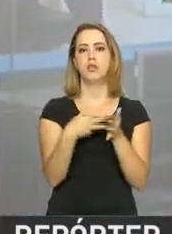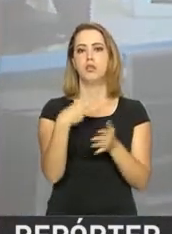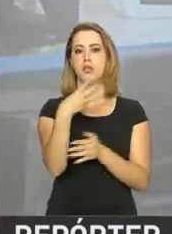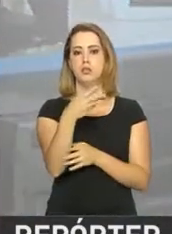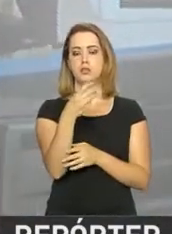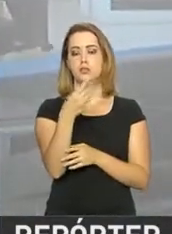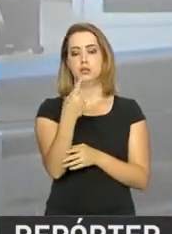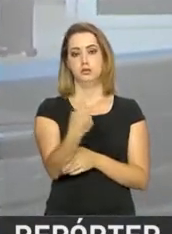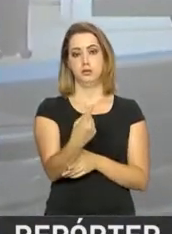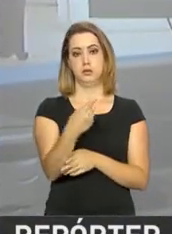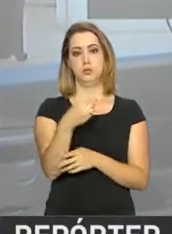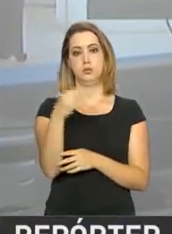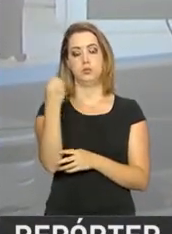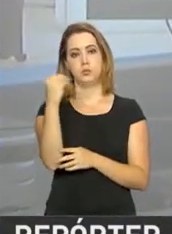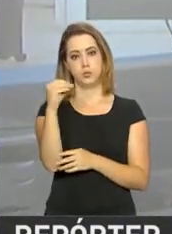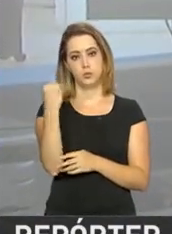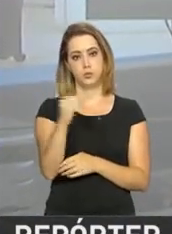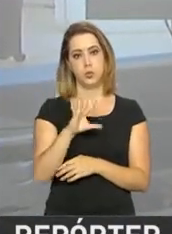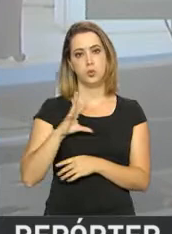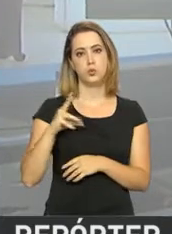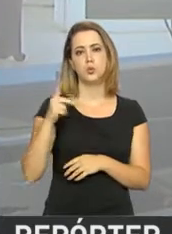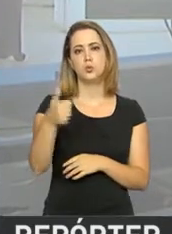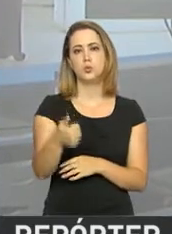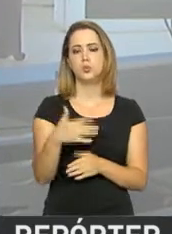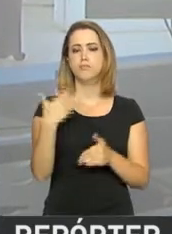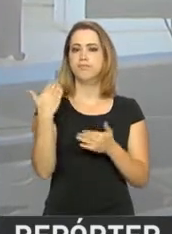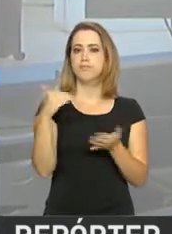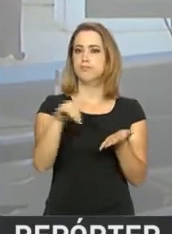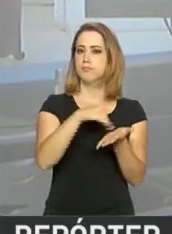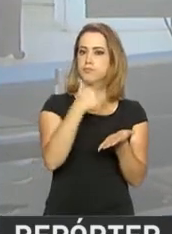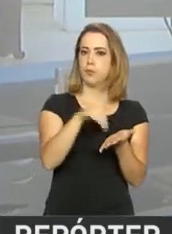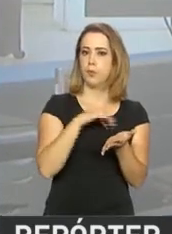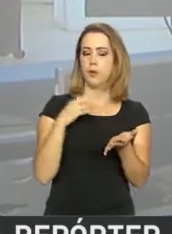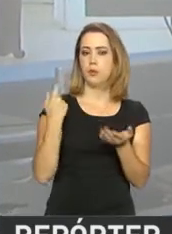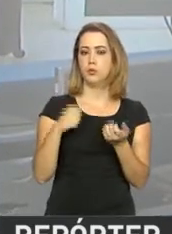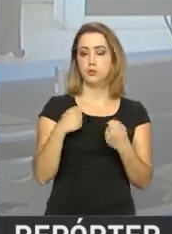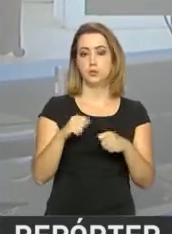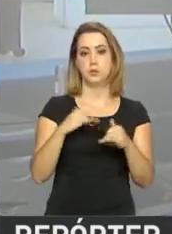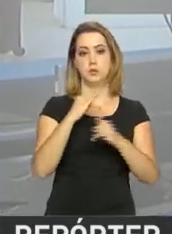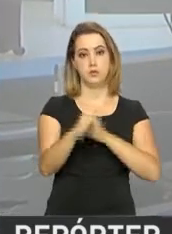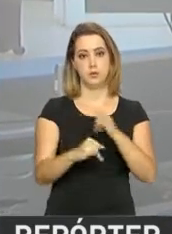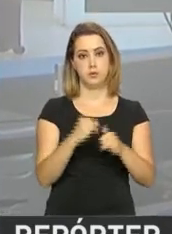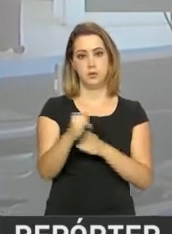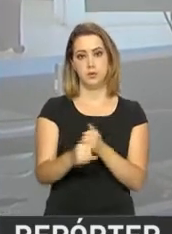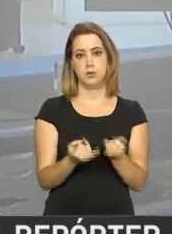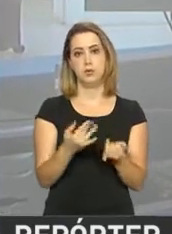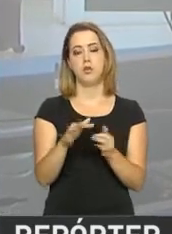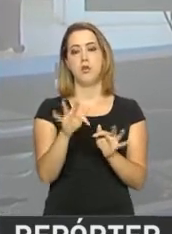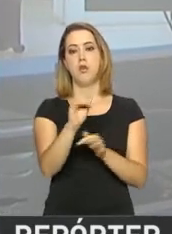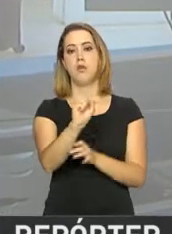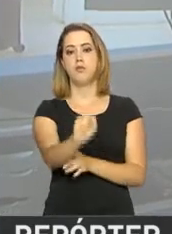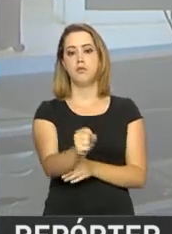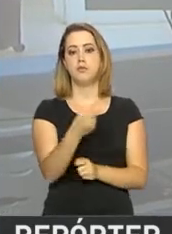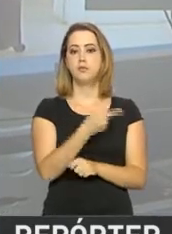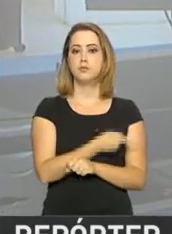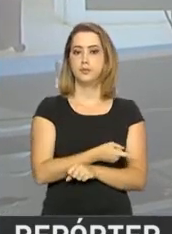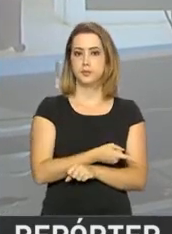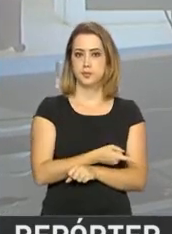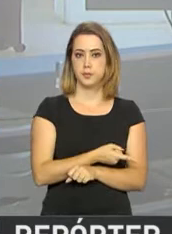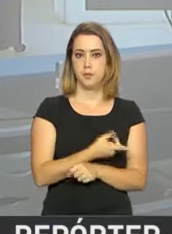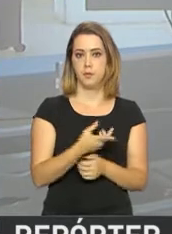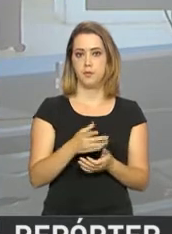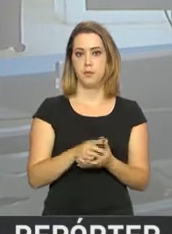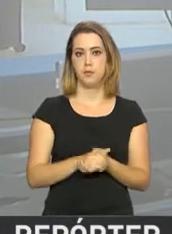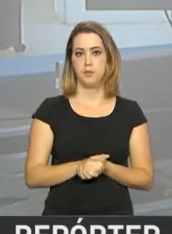dia 31 de outubro todo o processo deve ser feito pela internet no sistema do fiéis em ncis fiéis aluno ponto